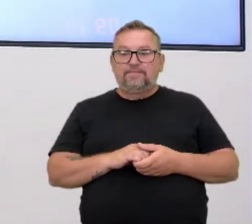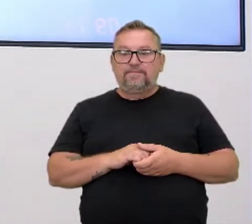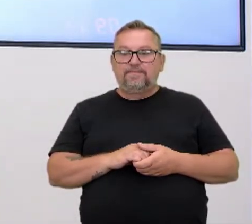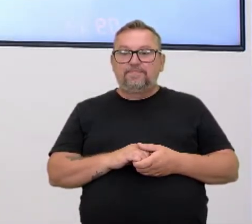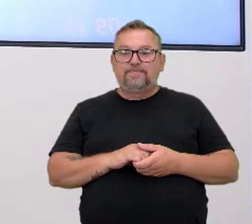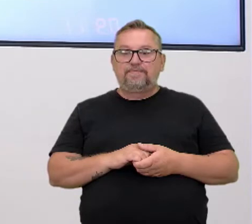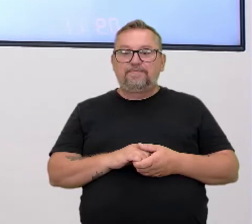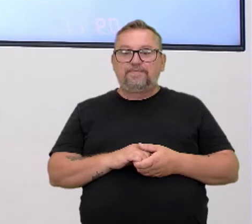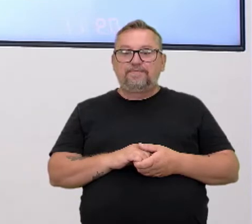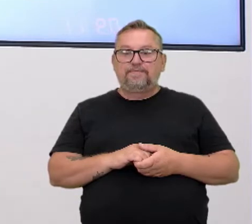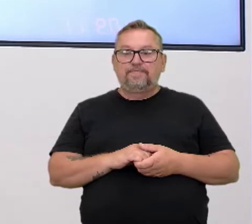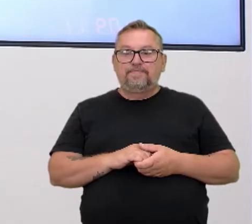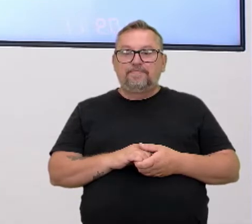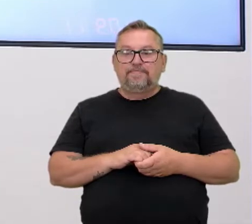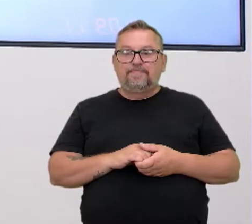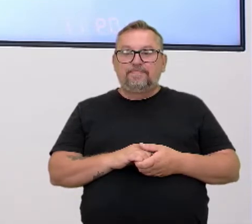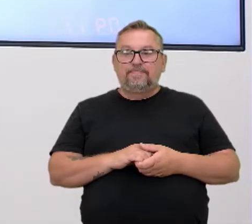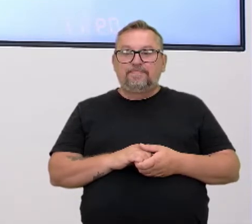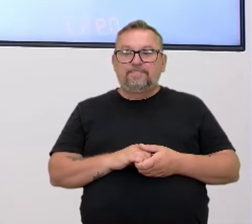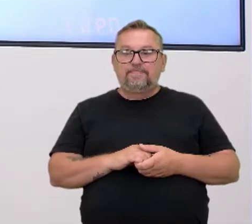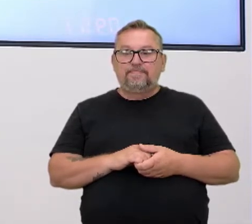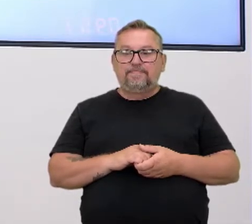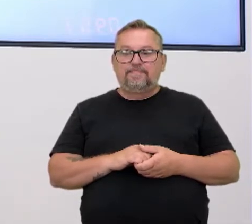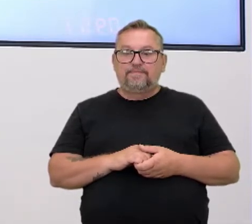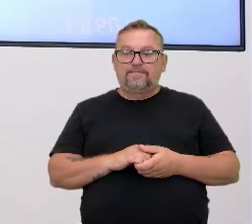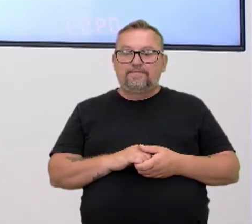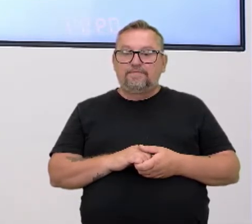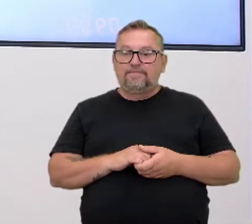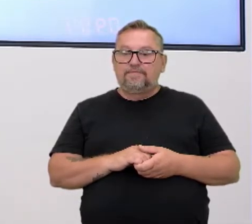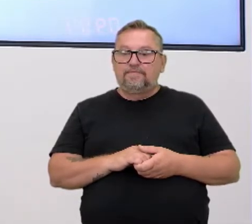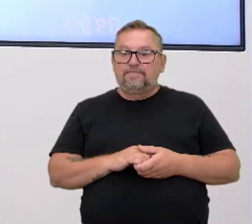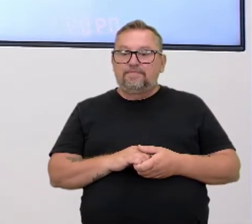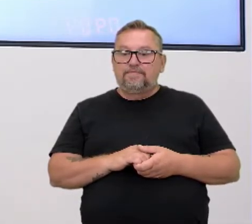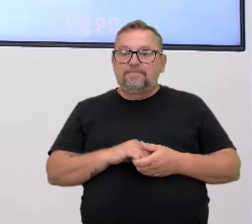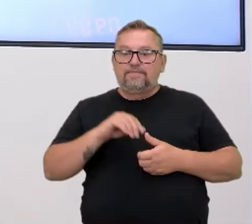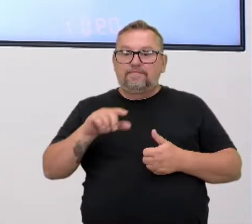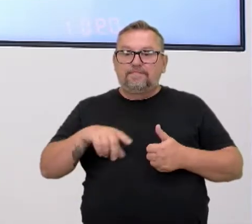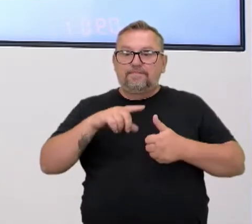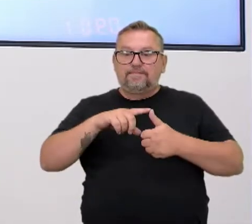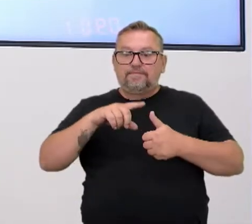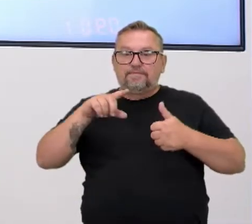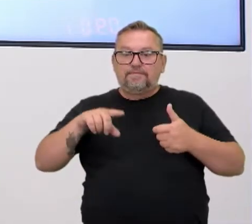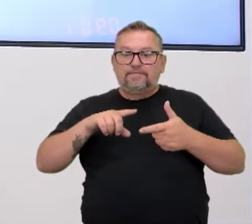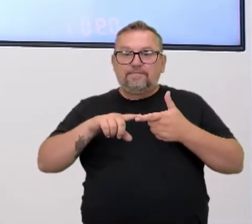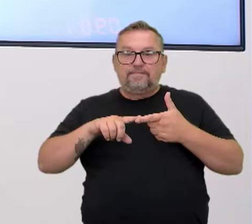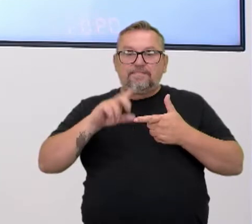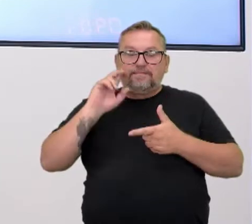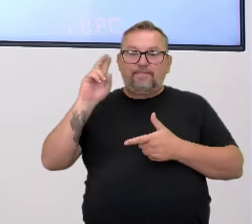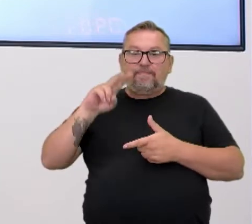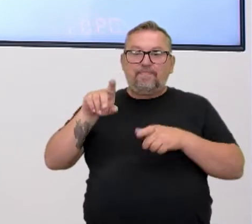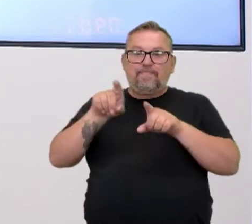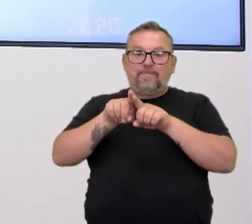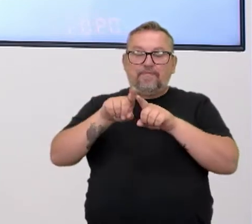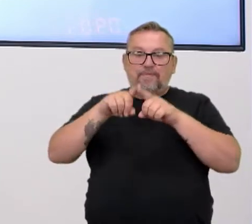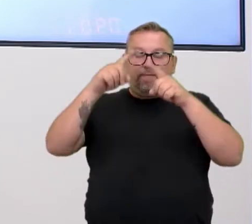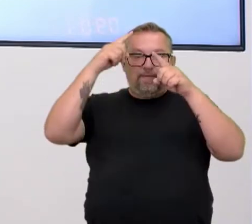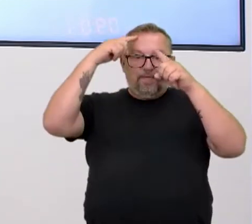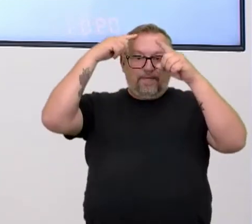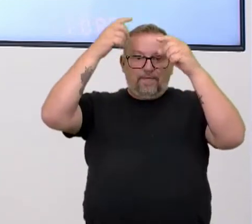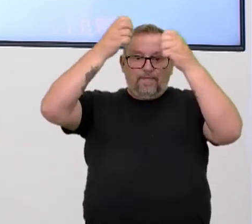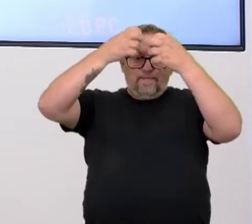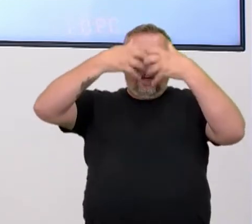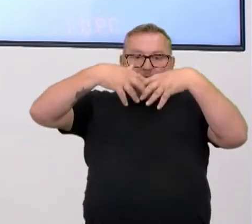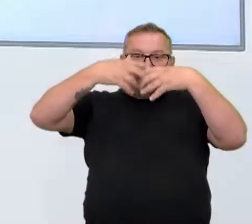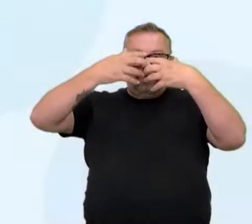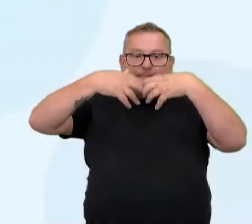orçamento financeiro. São essas três. Esse é a secundária, que está aí piscando, e esse é um mapa mental. Então, se vocês